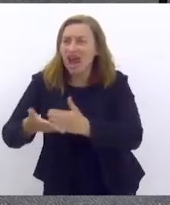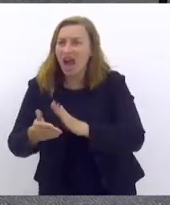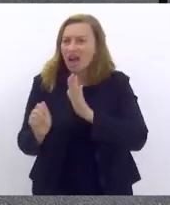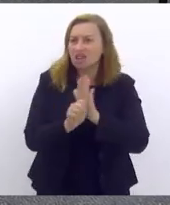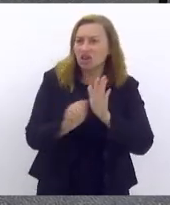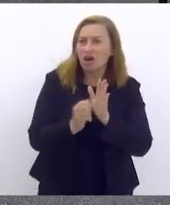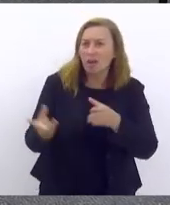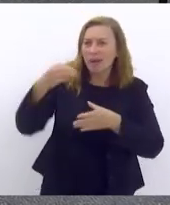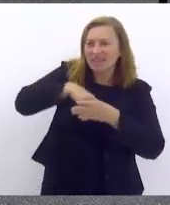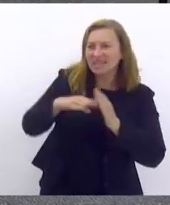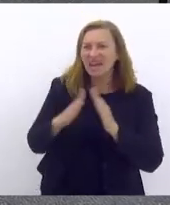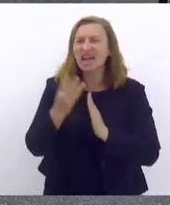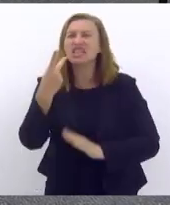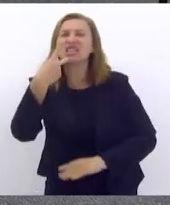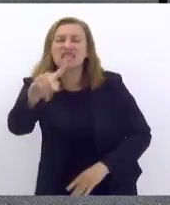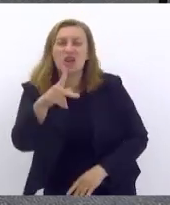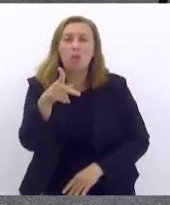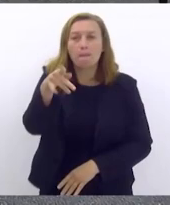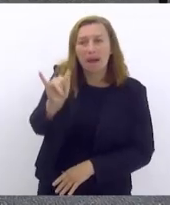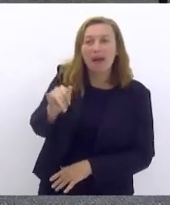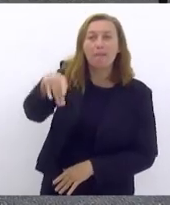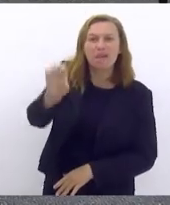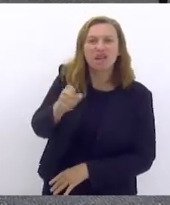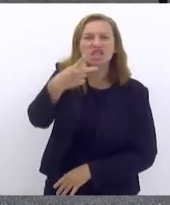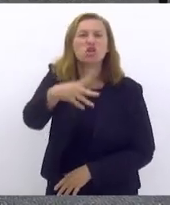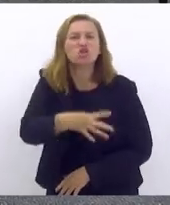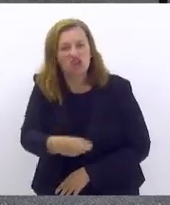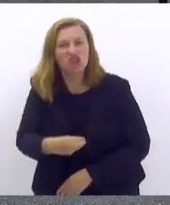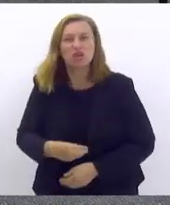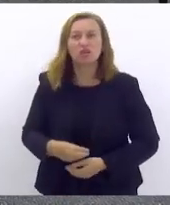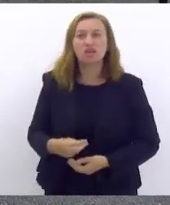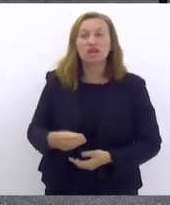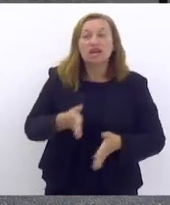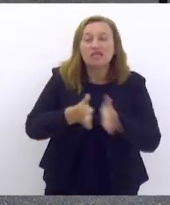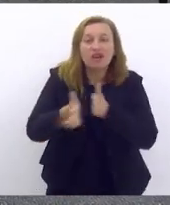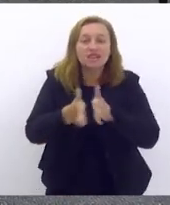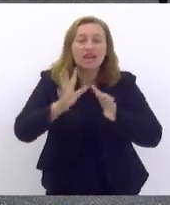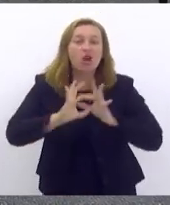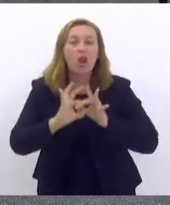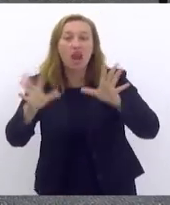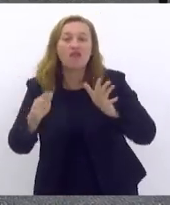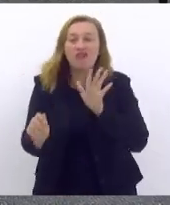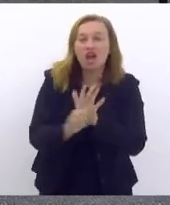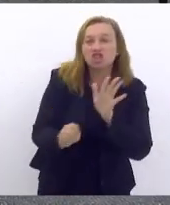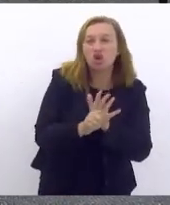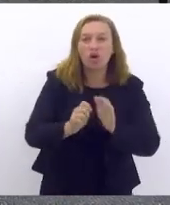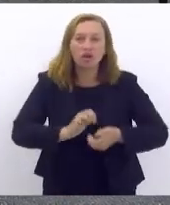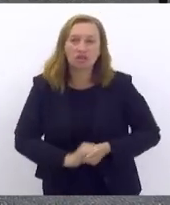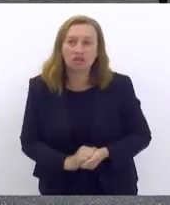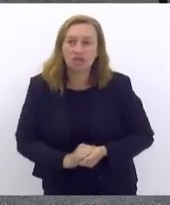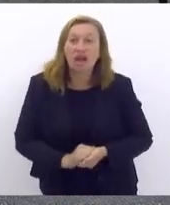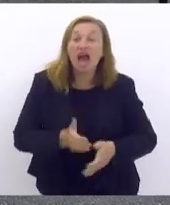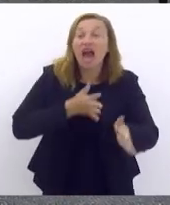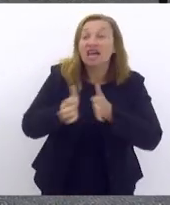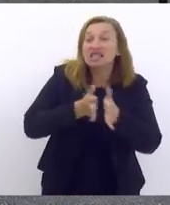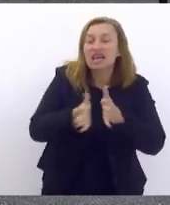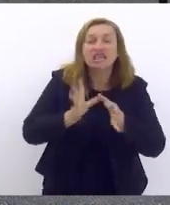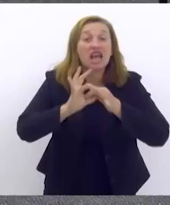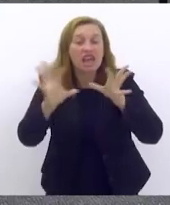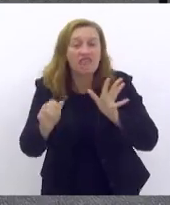dentro da casa de você, pai, mãe, para os seus filhos, porra, que têm acesso livre às drogas.